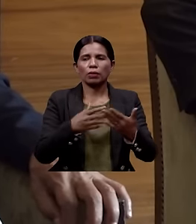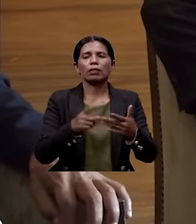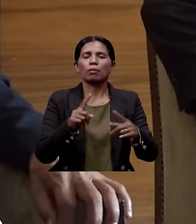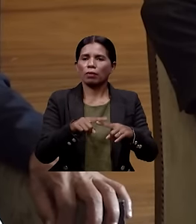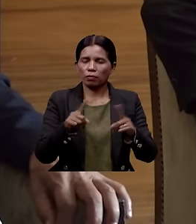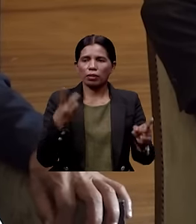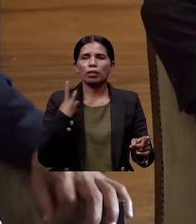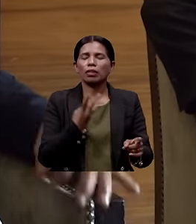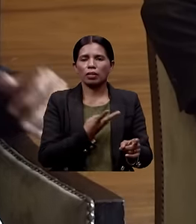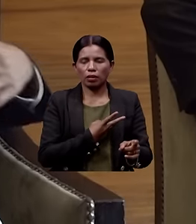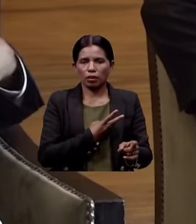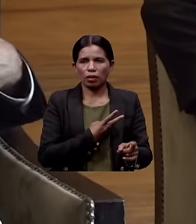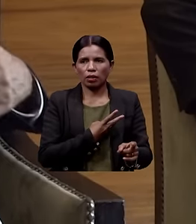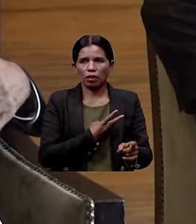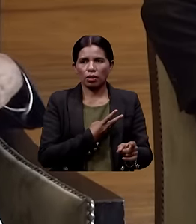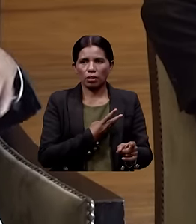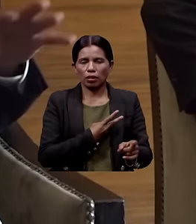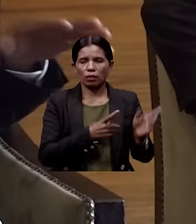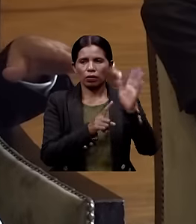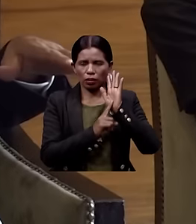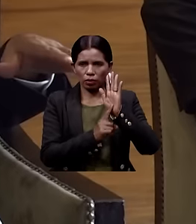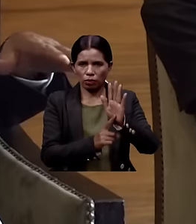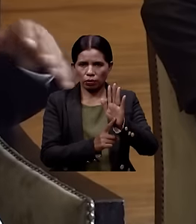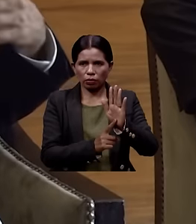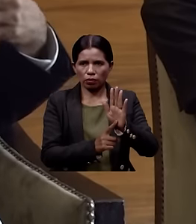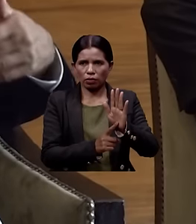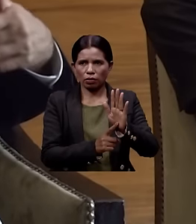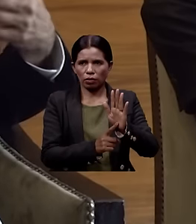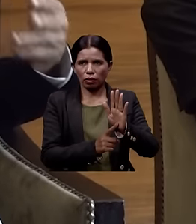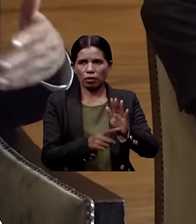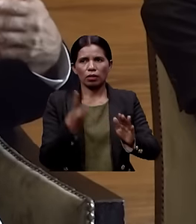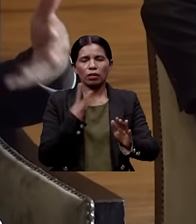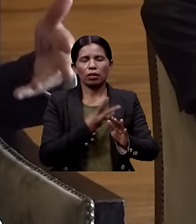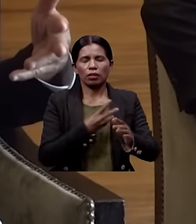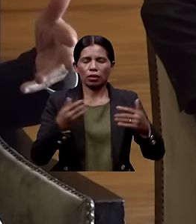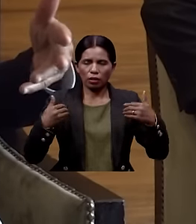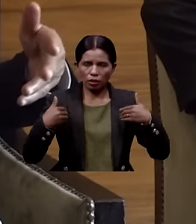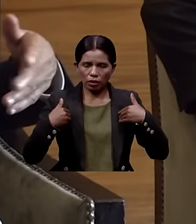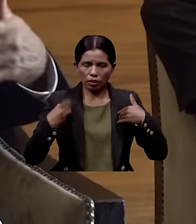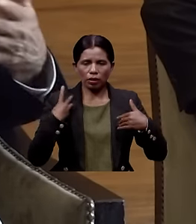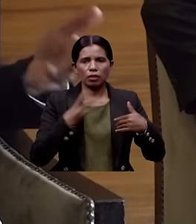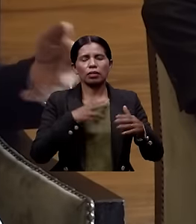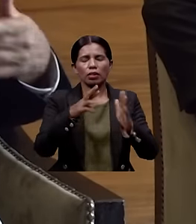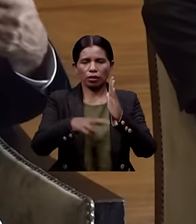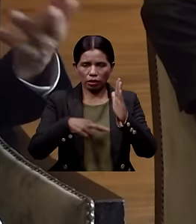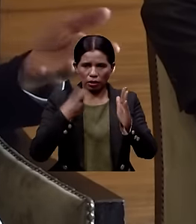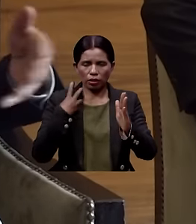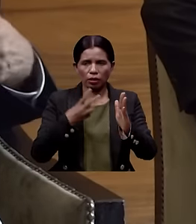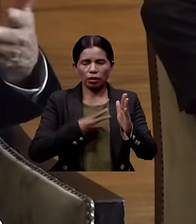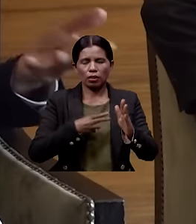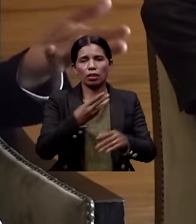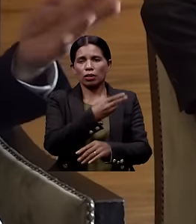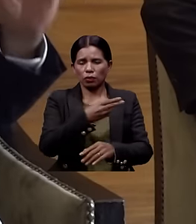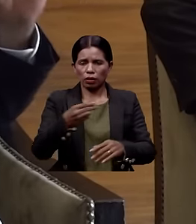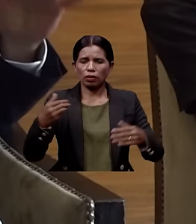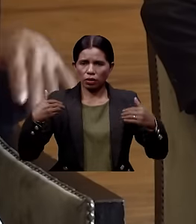e demais, por isso tudo que está, e demais, e aí tem princípios, e não é isso, e aí tem